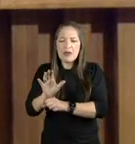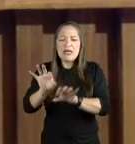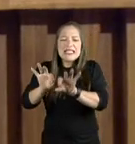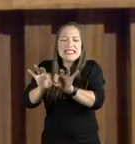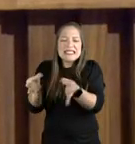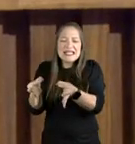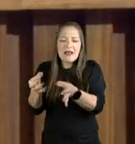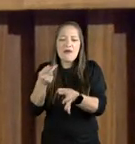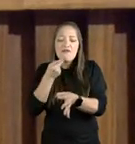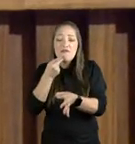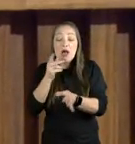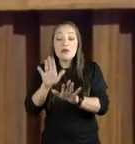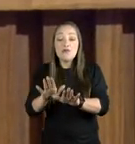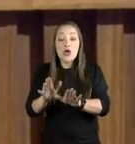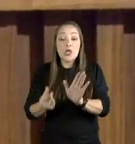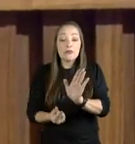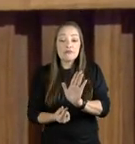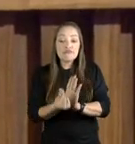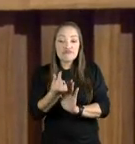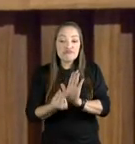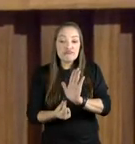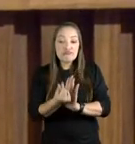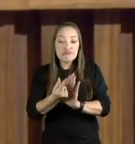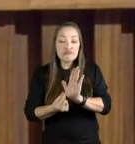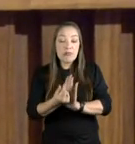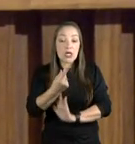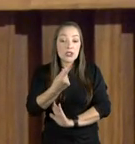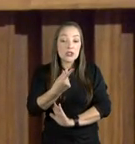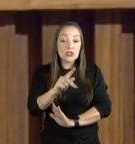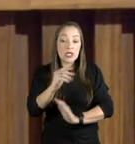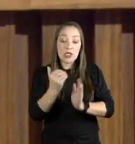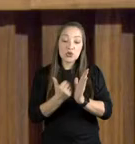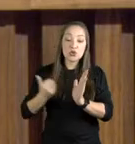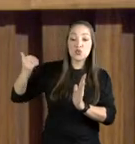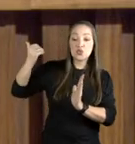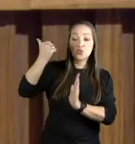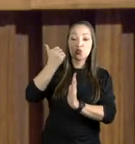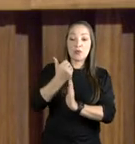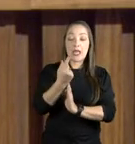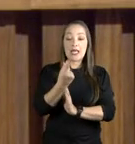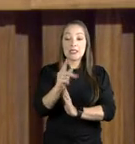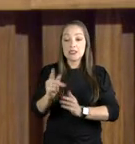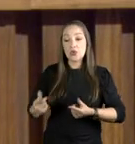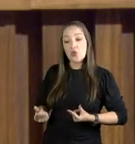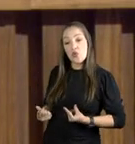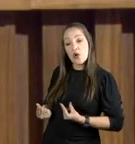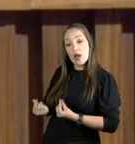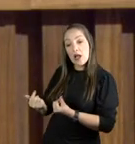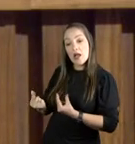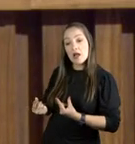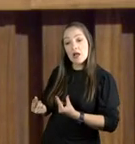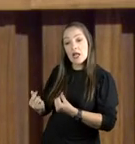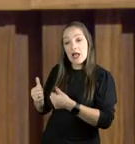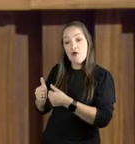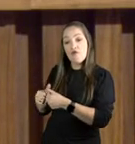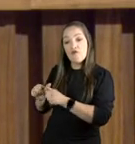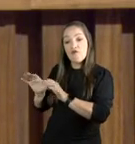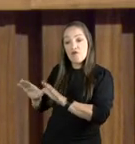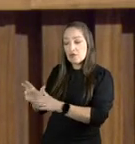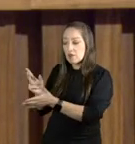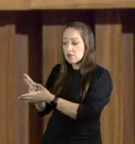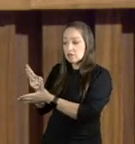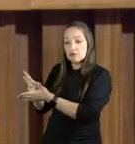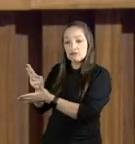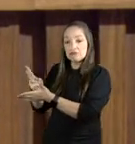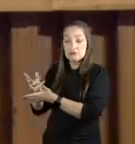Quando as suas receitas superarem o seu gasto fixo, seria um momento de começar a ter uma estabilidade da vida. Então, se ele